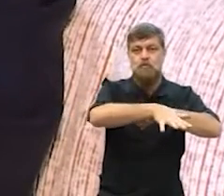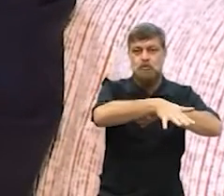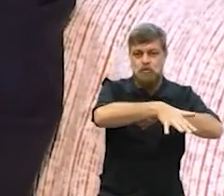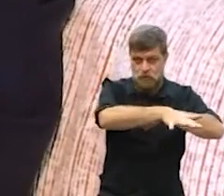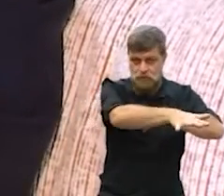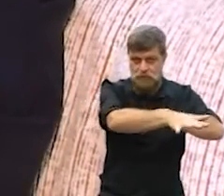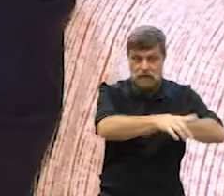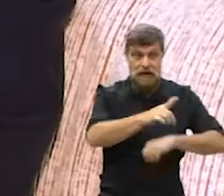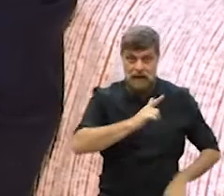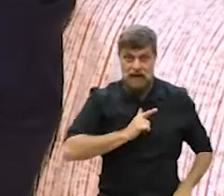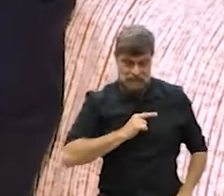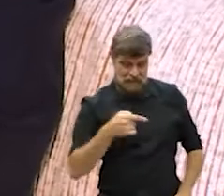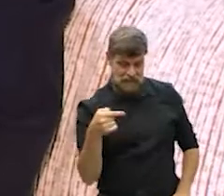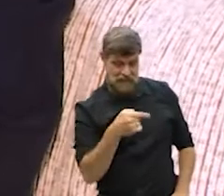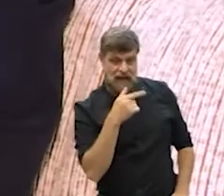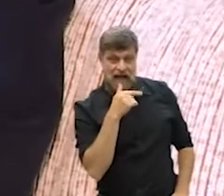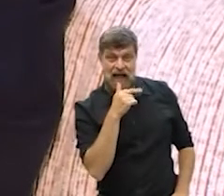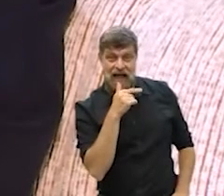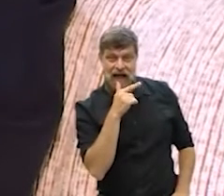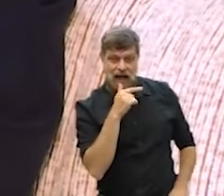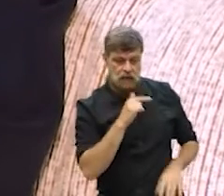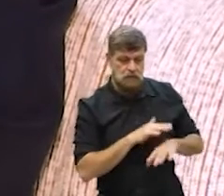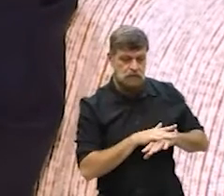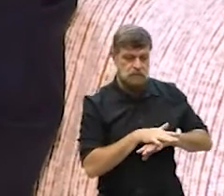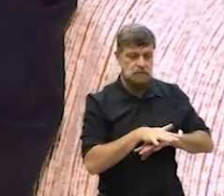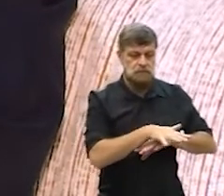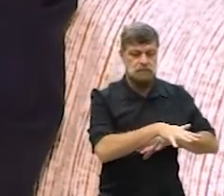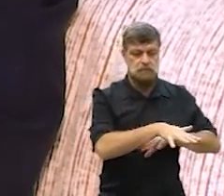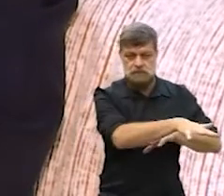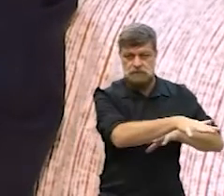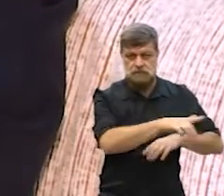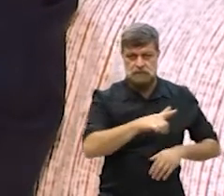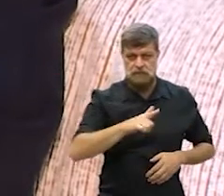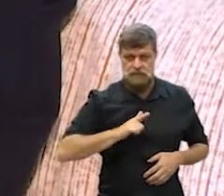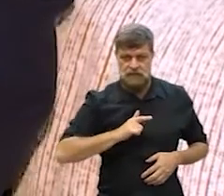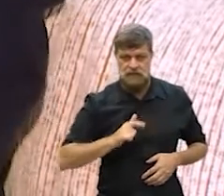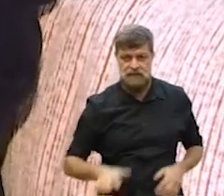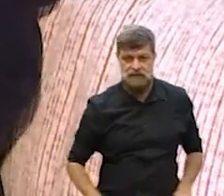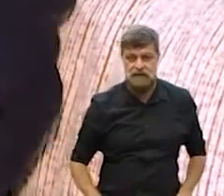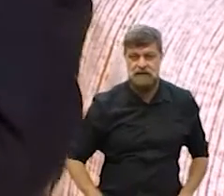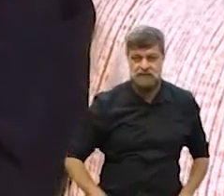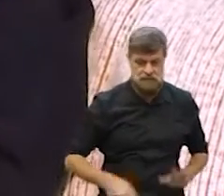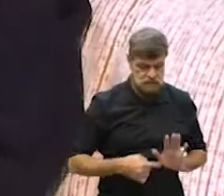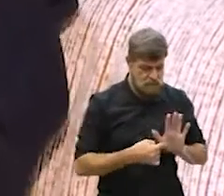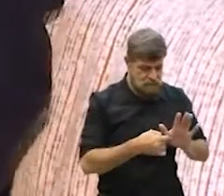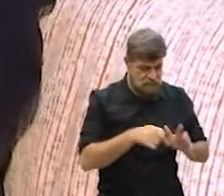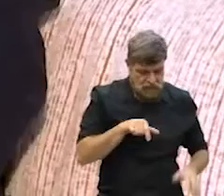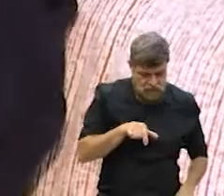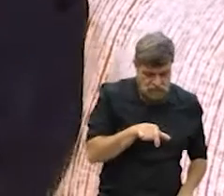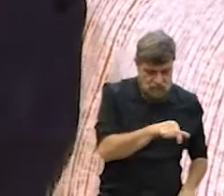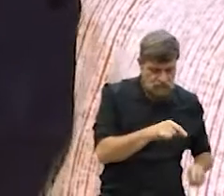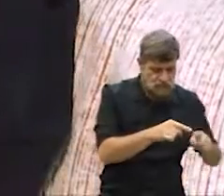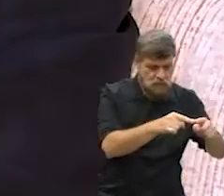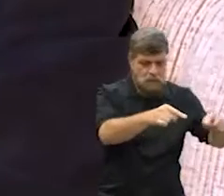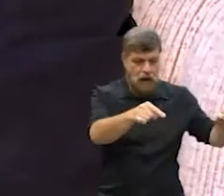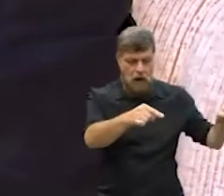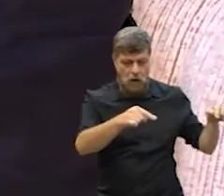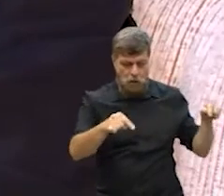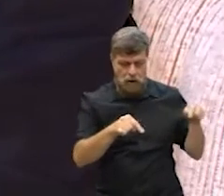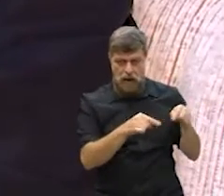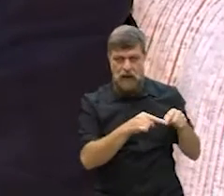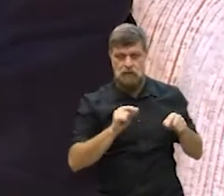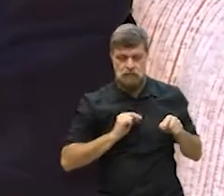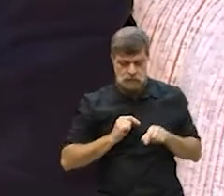área. E essa nascente, então, ela será agora destinada a um espelho d'água, um pequeno lago.